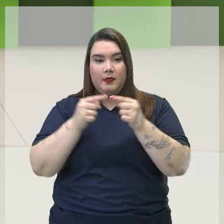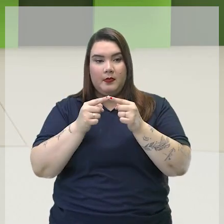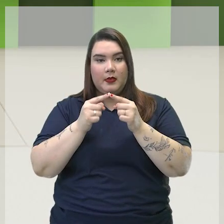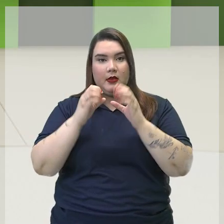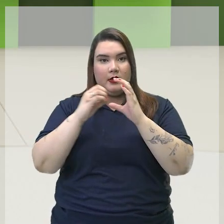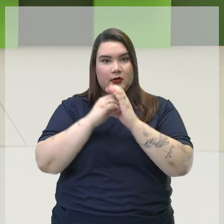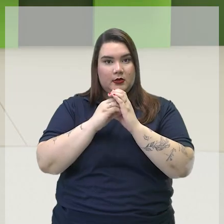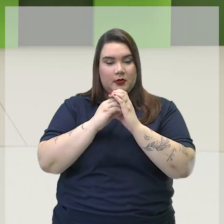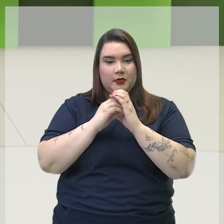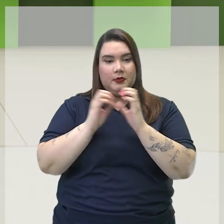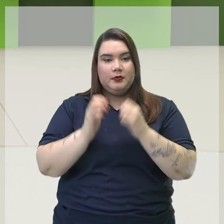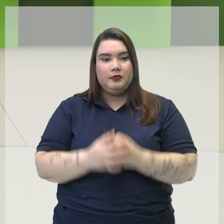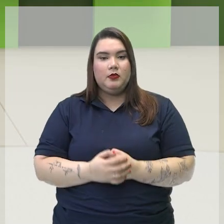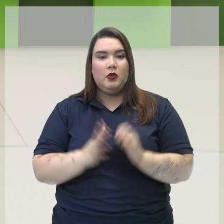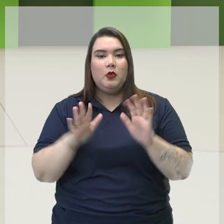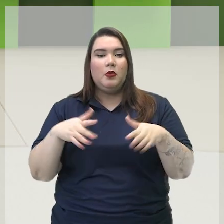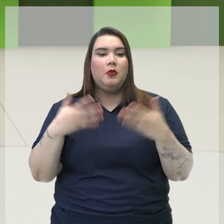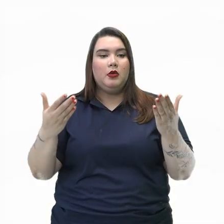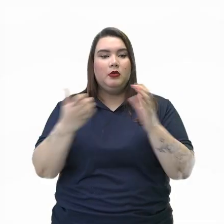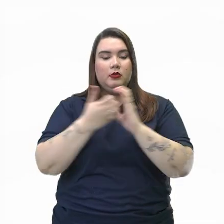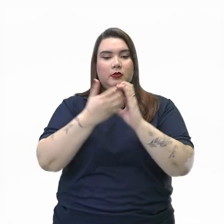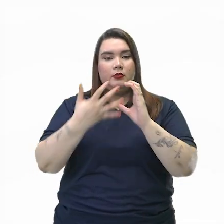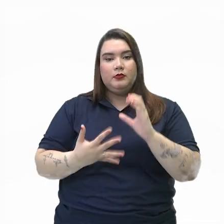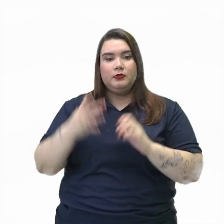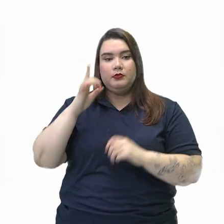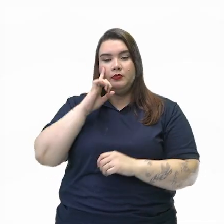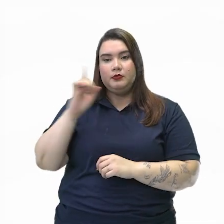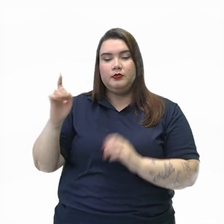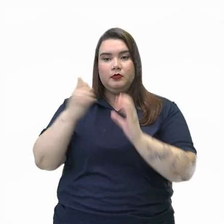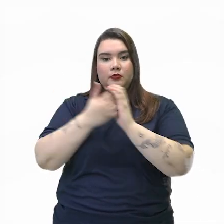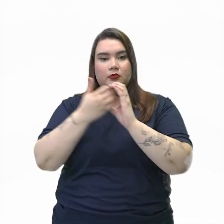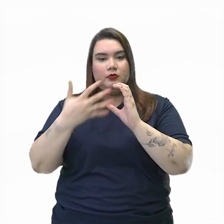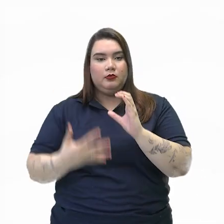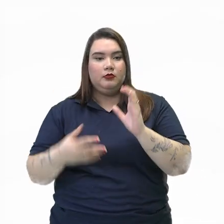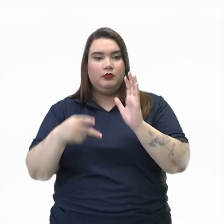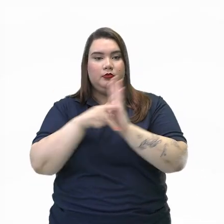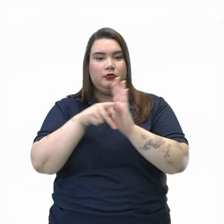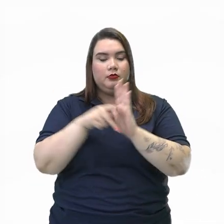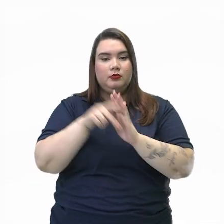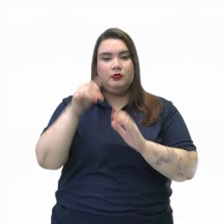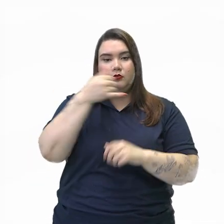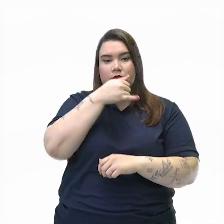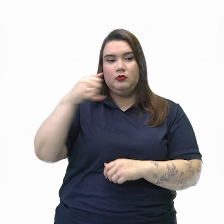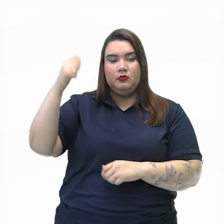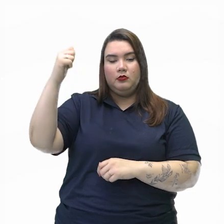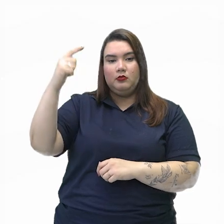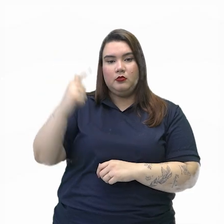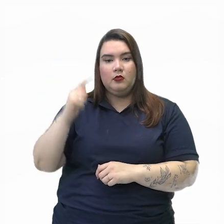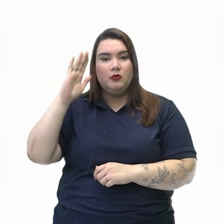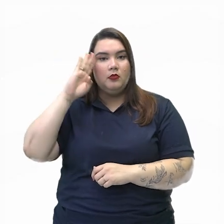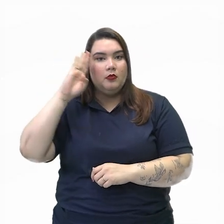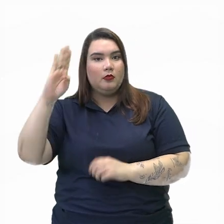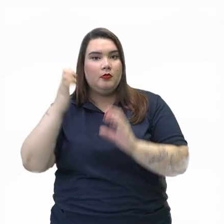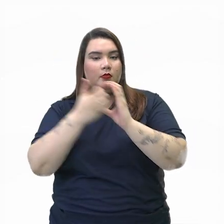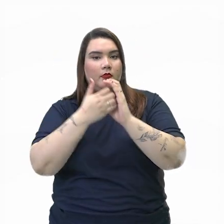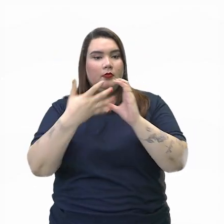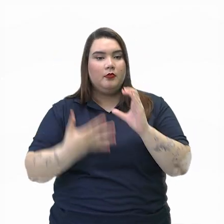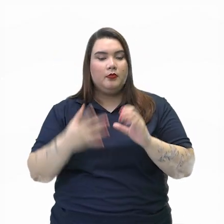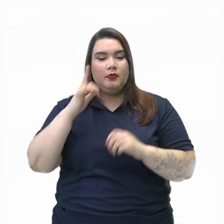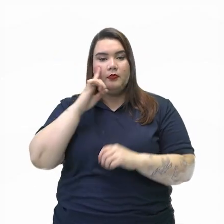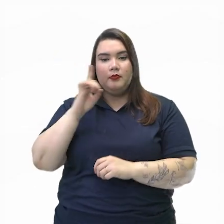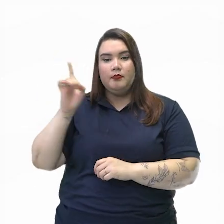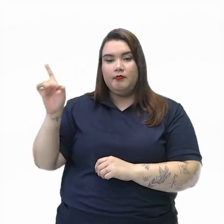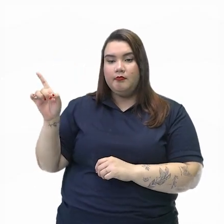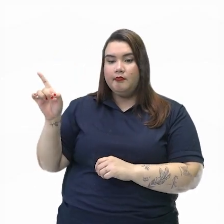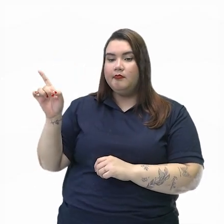chamadas da célula. E quais são as características? As características da energia solar, você